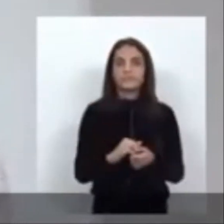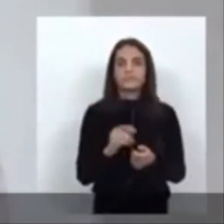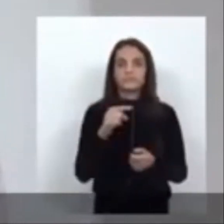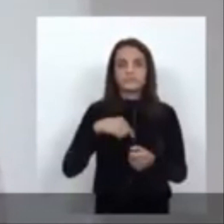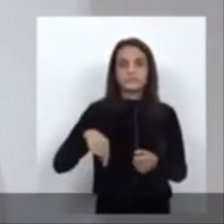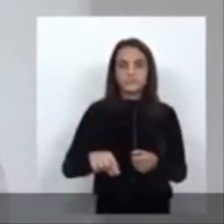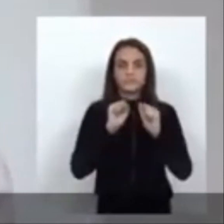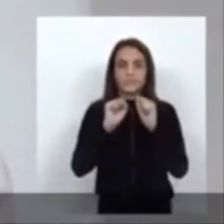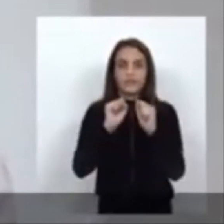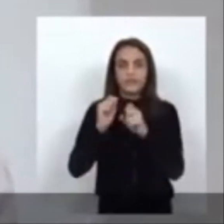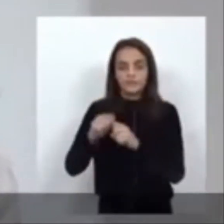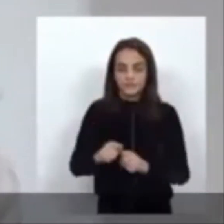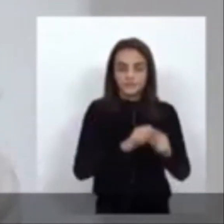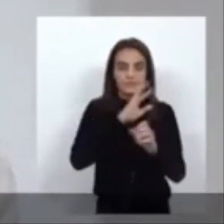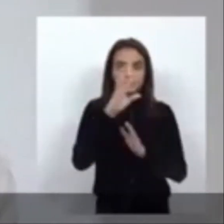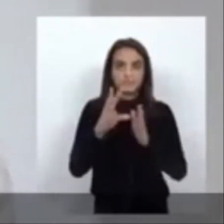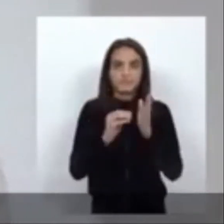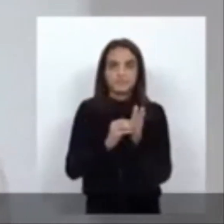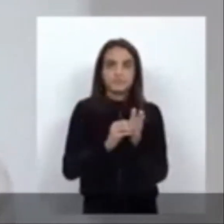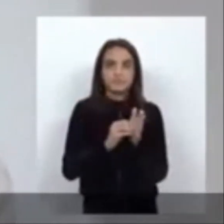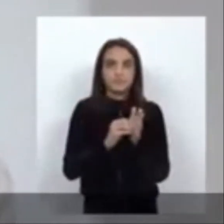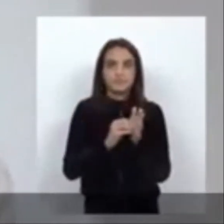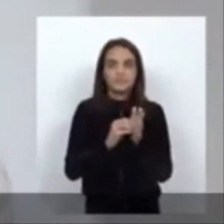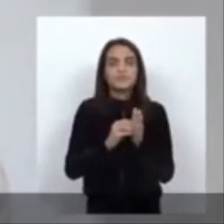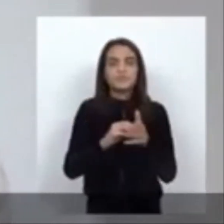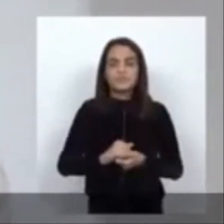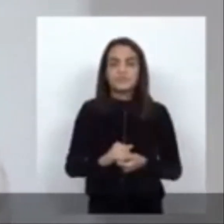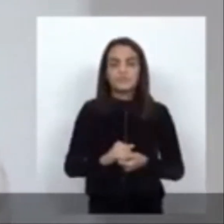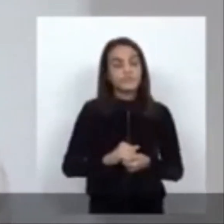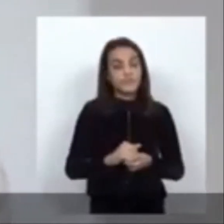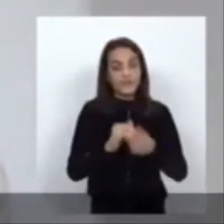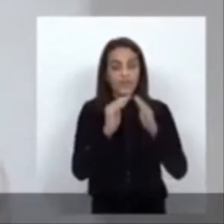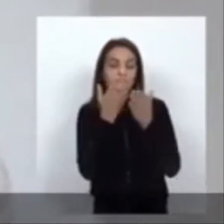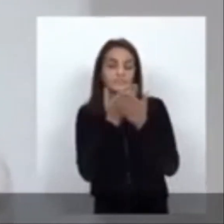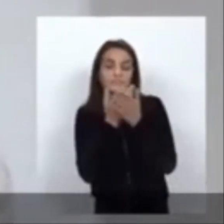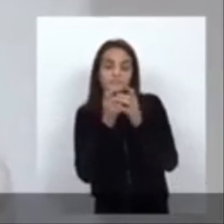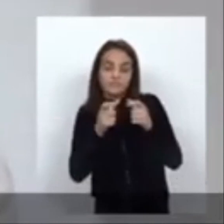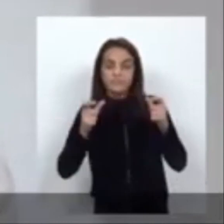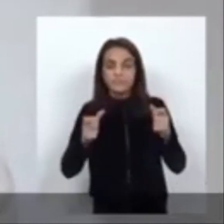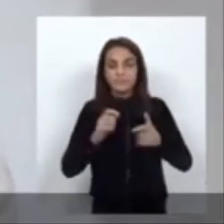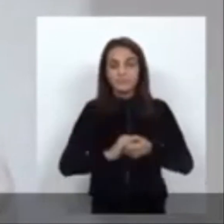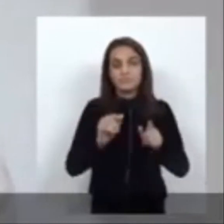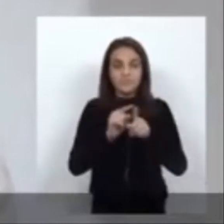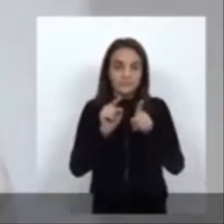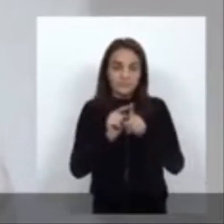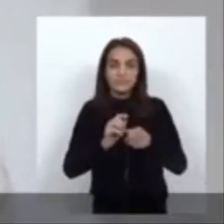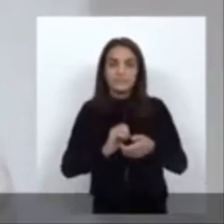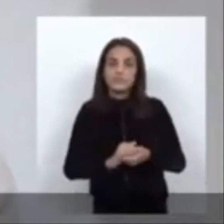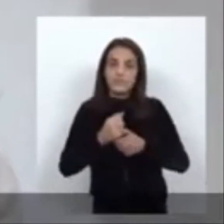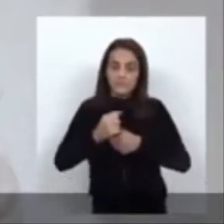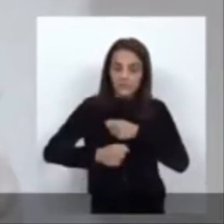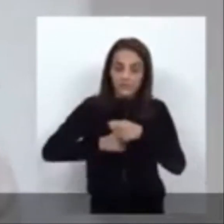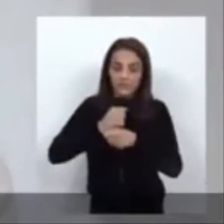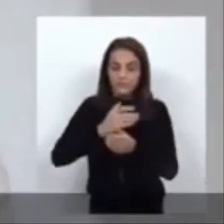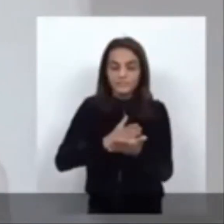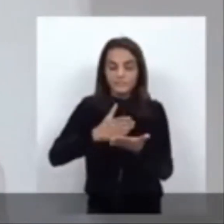fazer todos os segmentos, uma vez, né, que as escolas ampliaram aí também aí os anos iniciais, né,